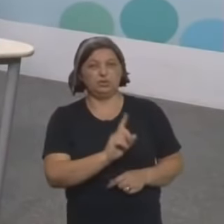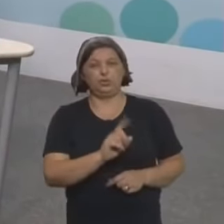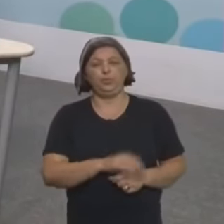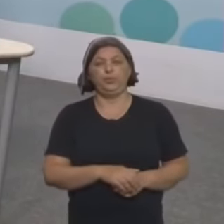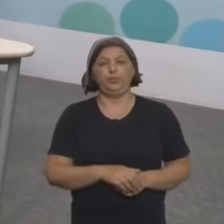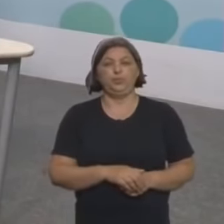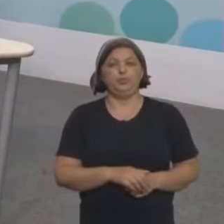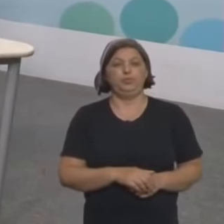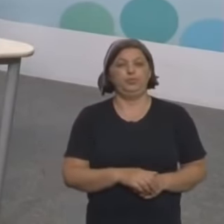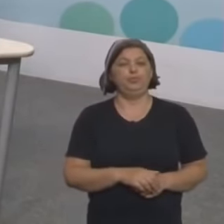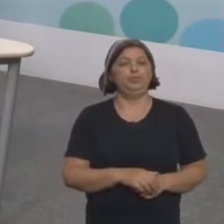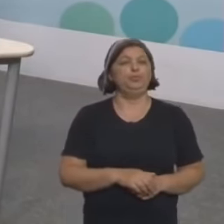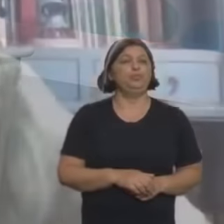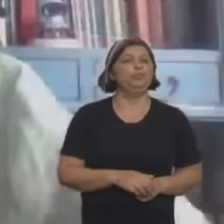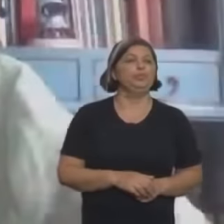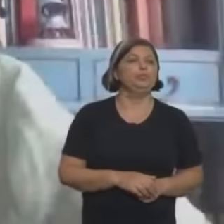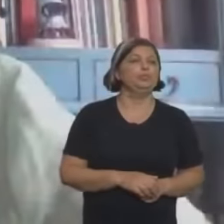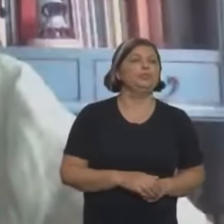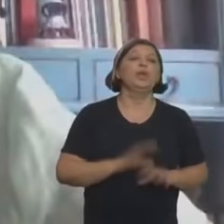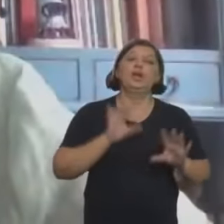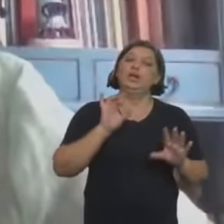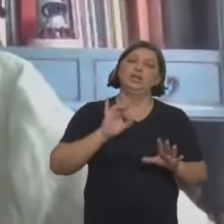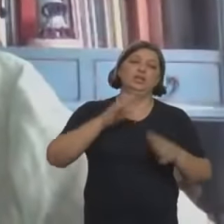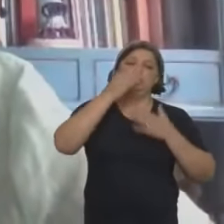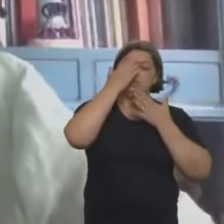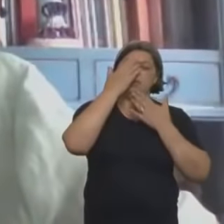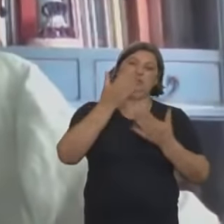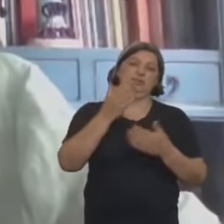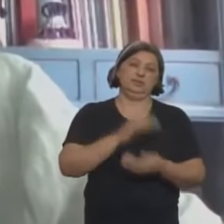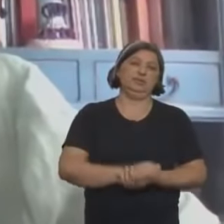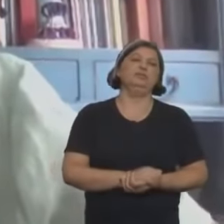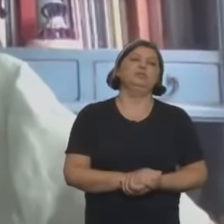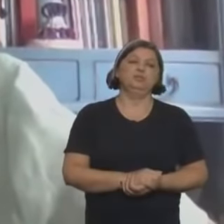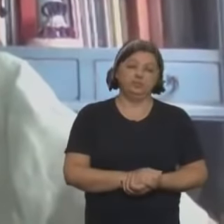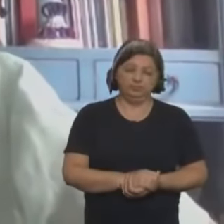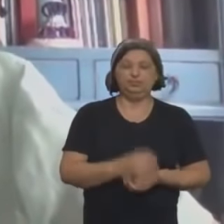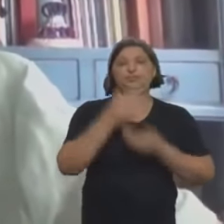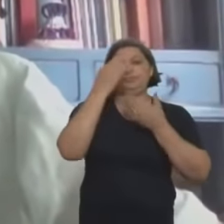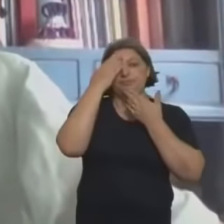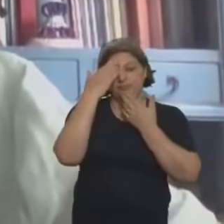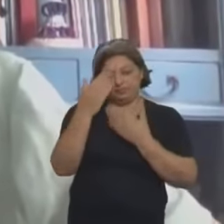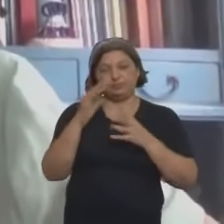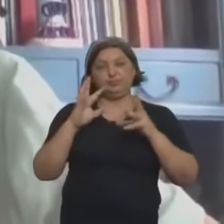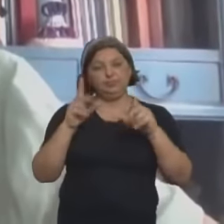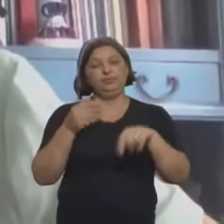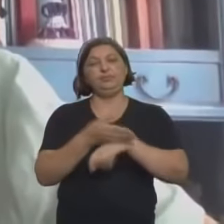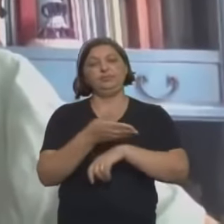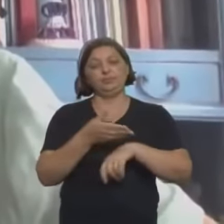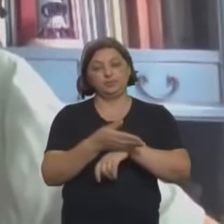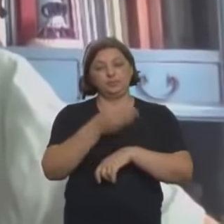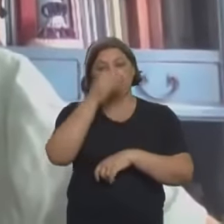Senão, acho que a gente já pode... Pode se despedir. Só agradecer a todos a participação,